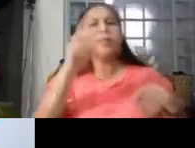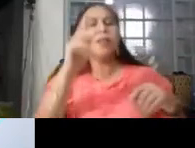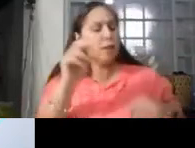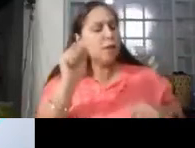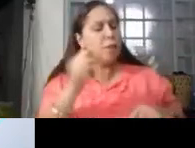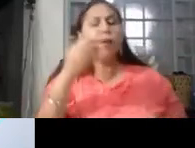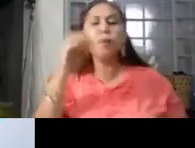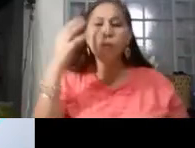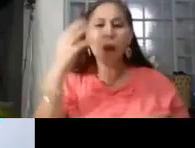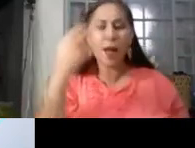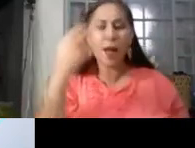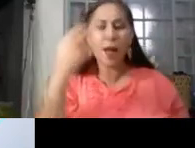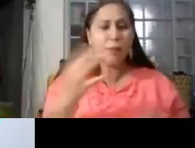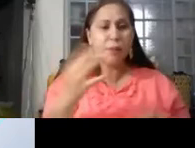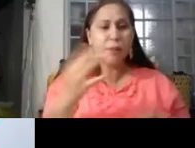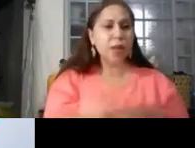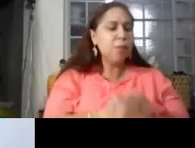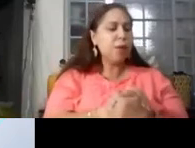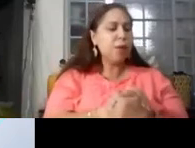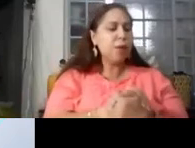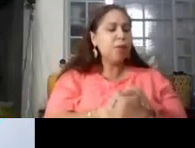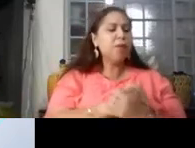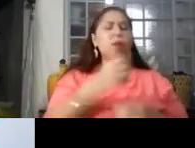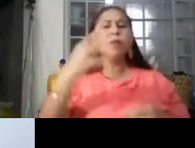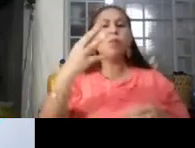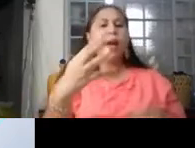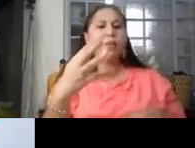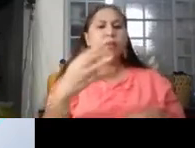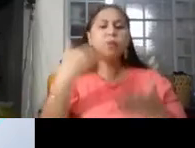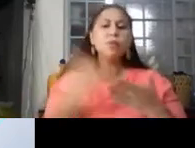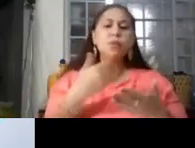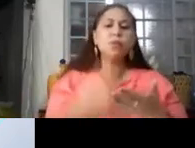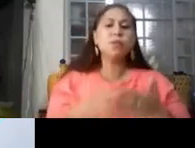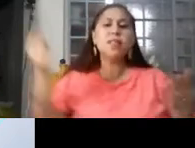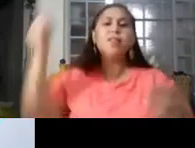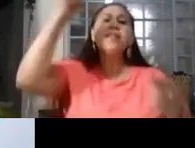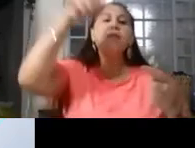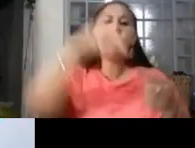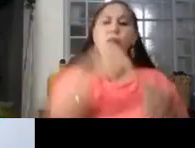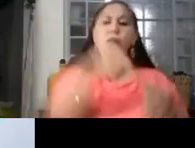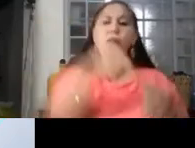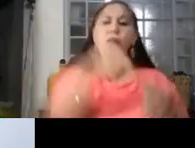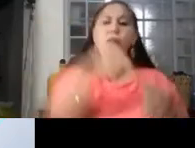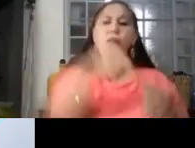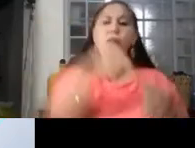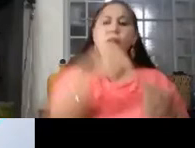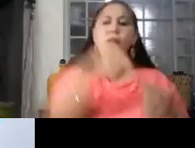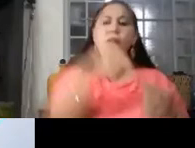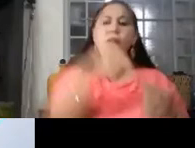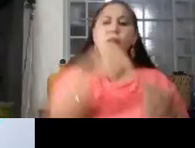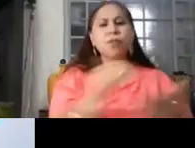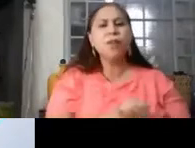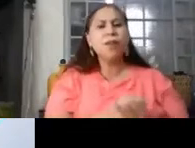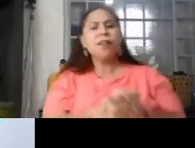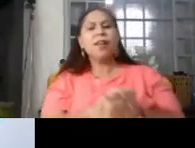e Carnop, 2004, porque quando eu digo 2004, o estudioso ele já vai saber qual é a obra, qual foi o